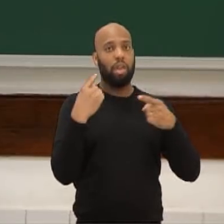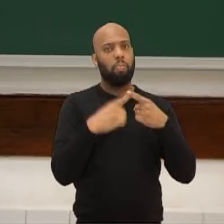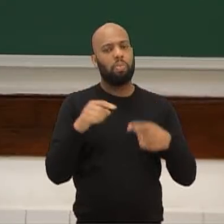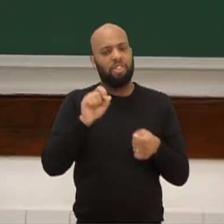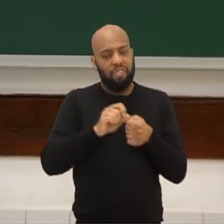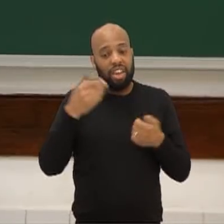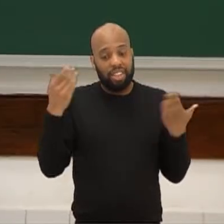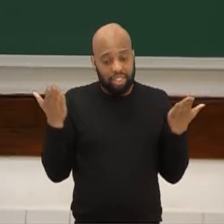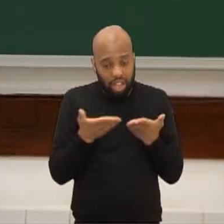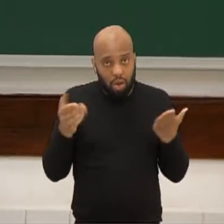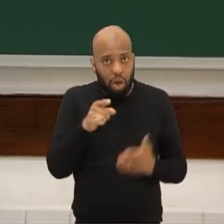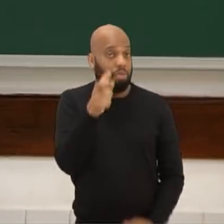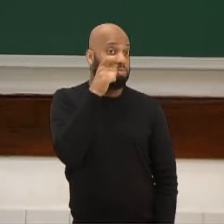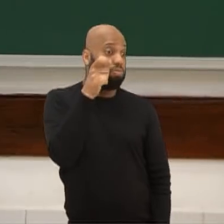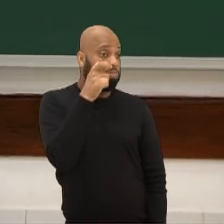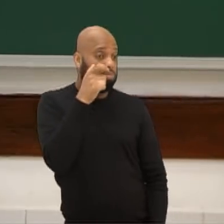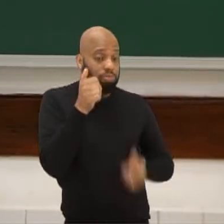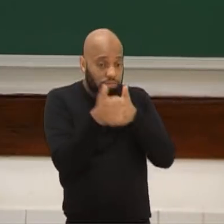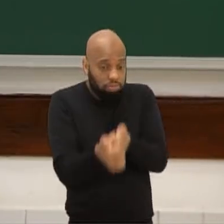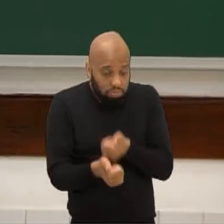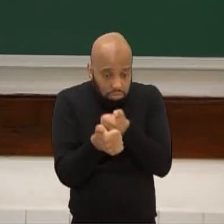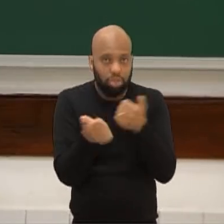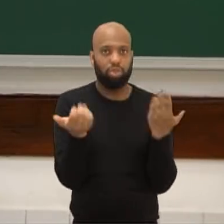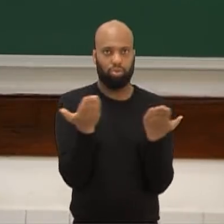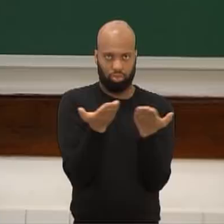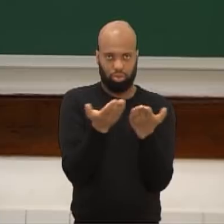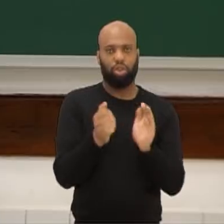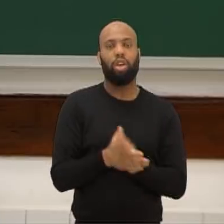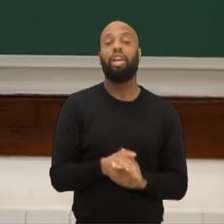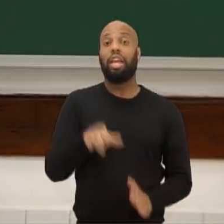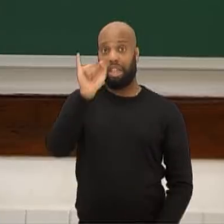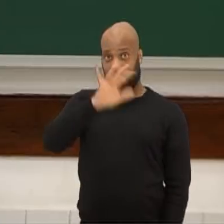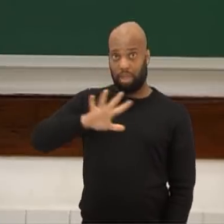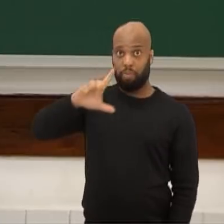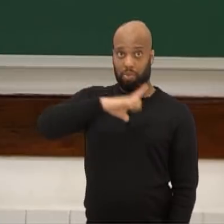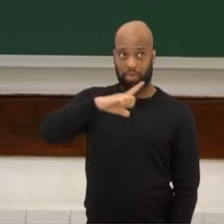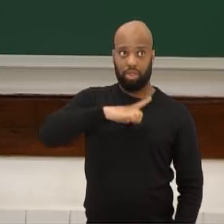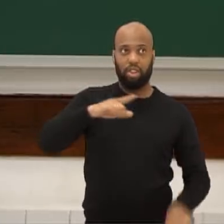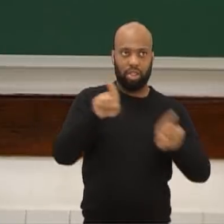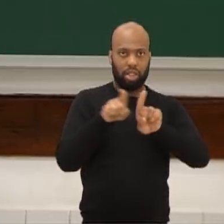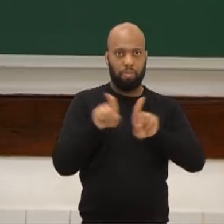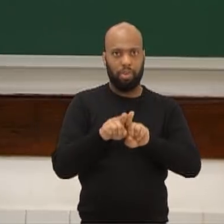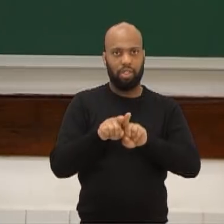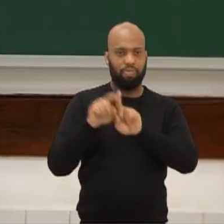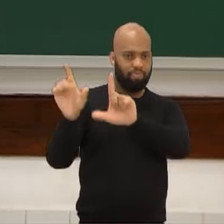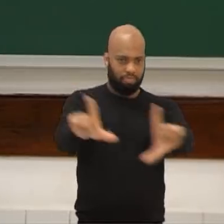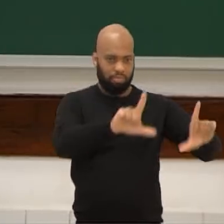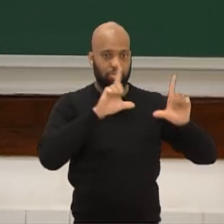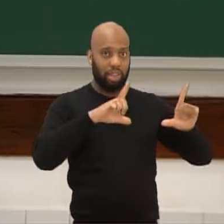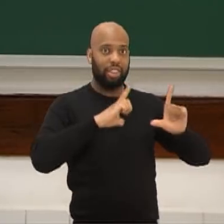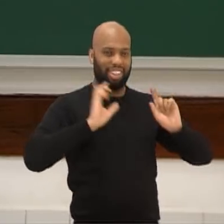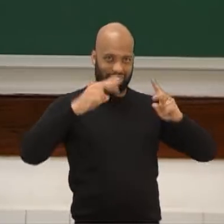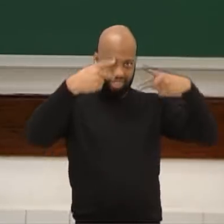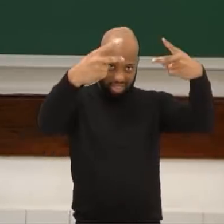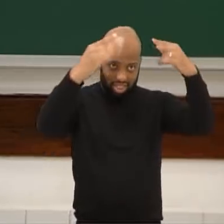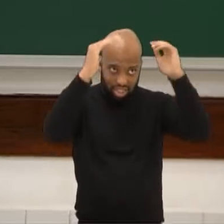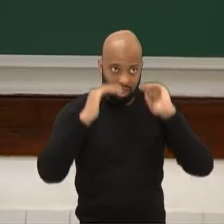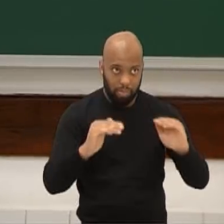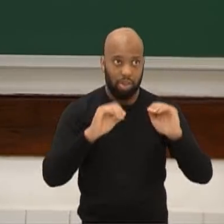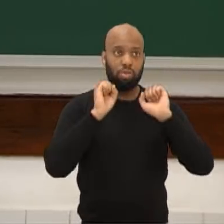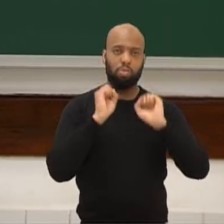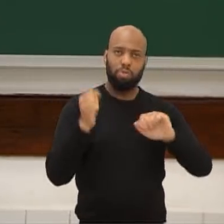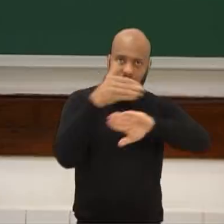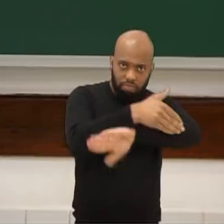você vai acompanhando. Então, a imagem que vai aparecer para vocês aí, na tela, tem um link embaixo. Você